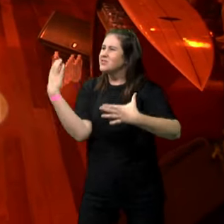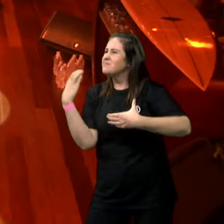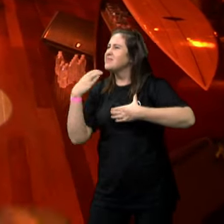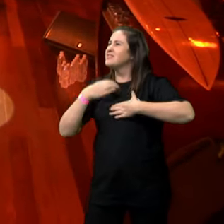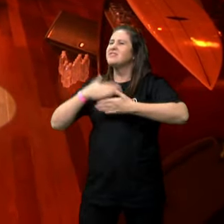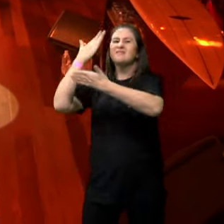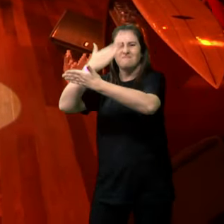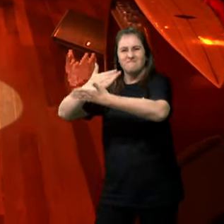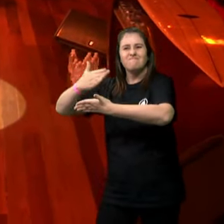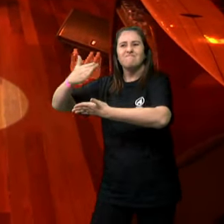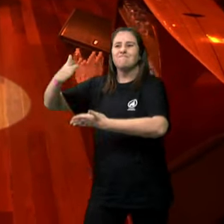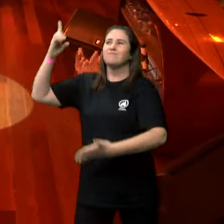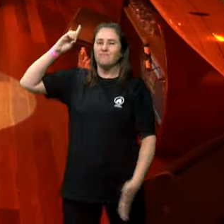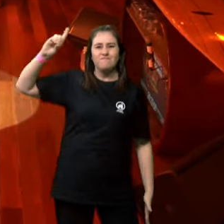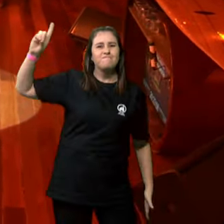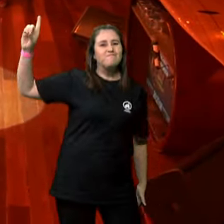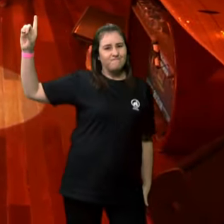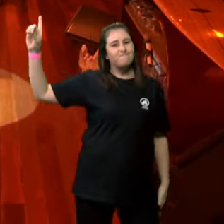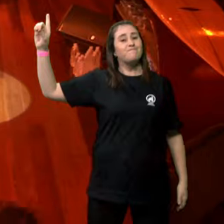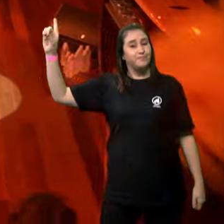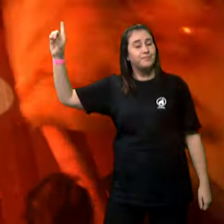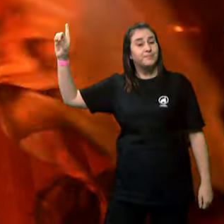eu sou manifestar